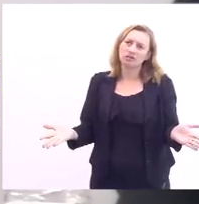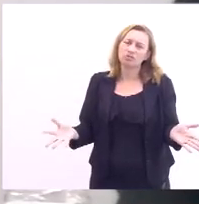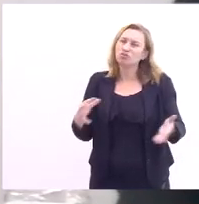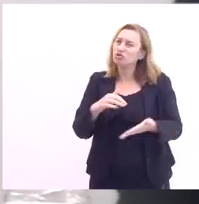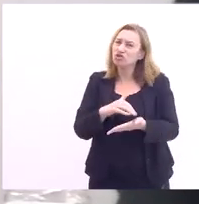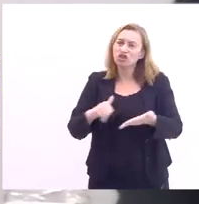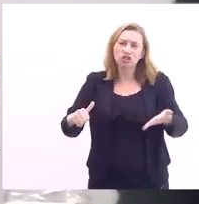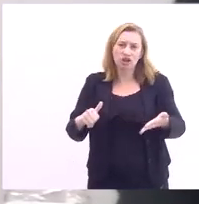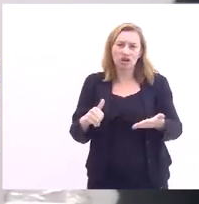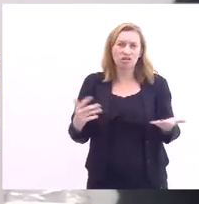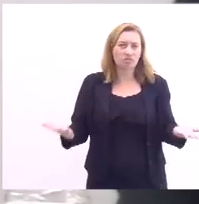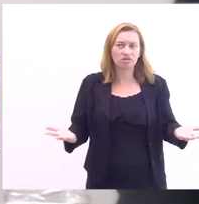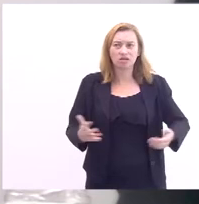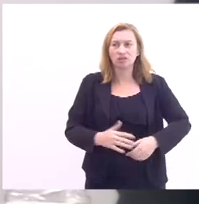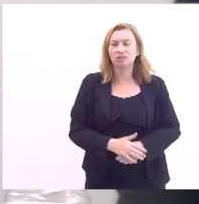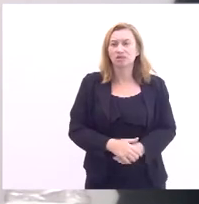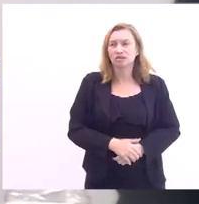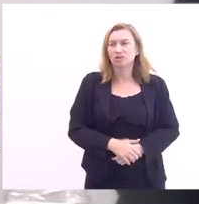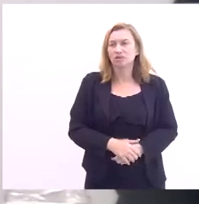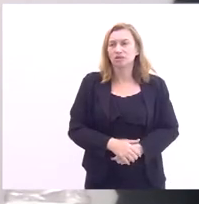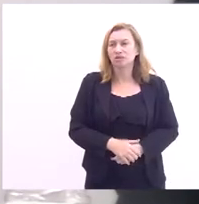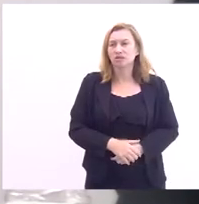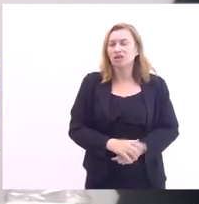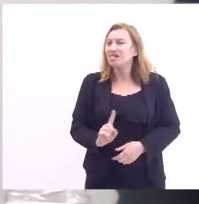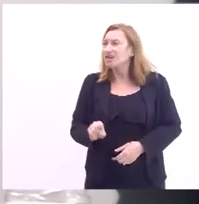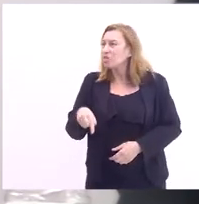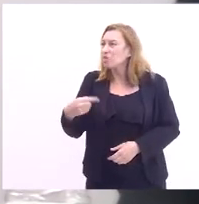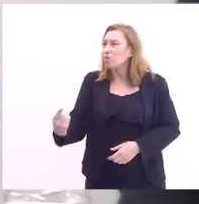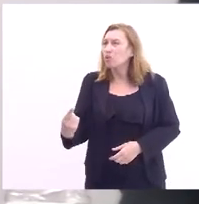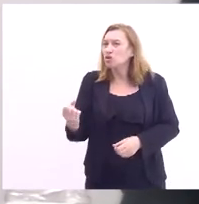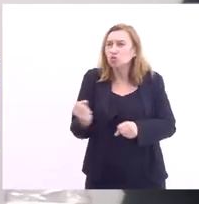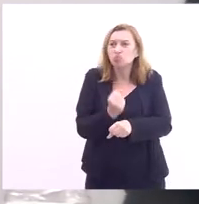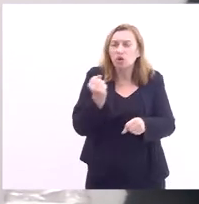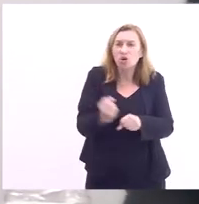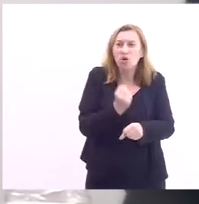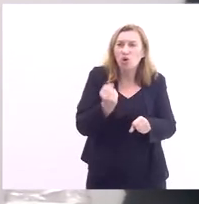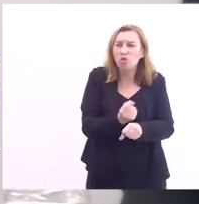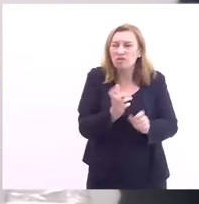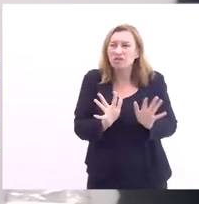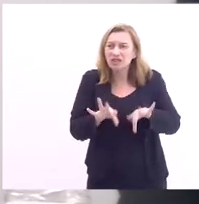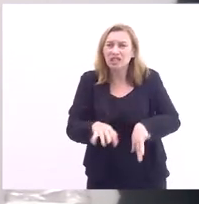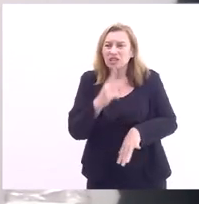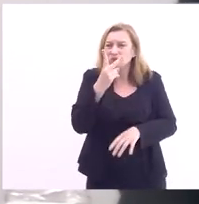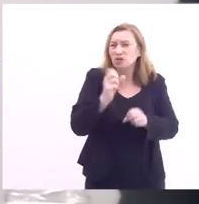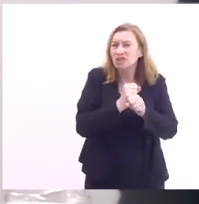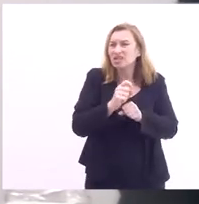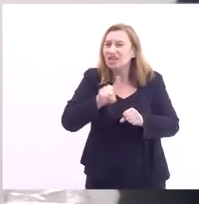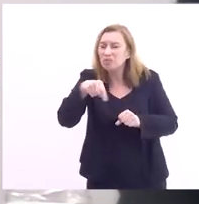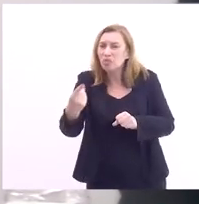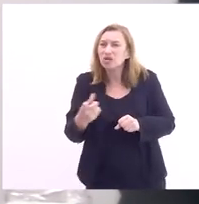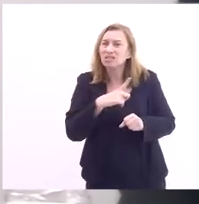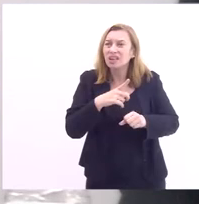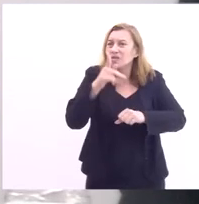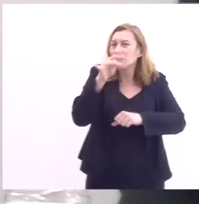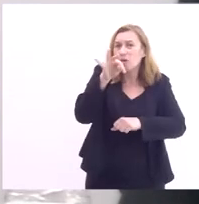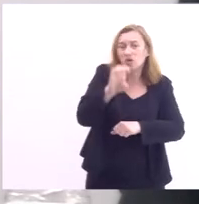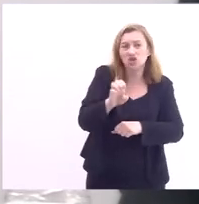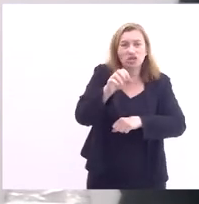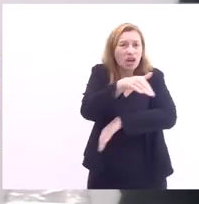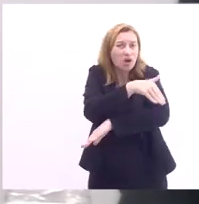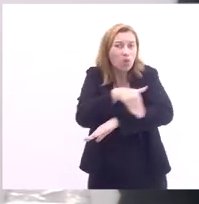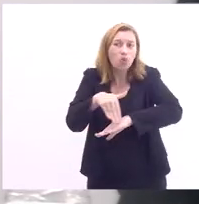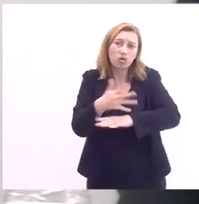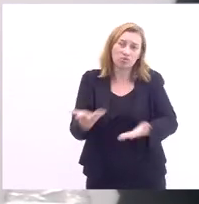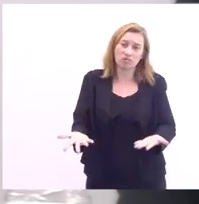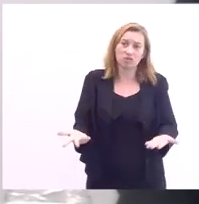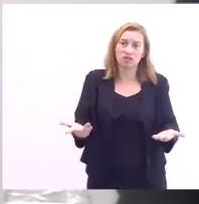poste. É inconcebível que, depois de uma obra ser terminada, 2 anos depois, a gente ainda tenha poste na rua,